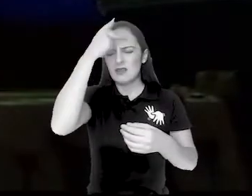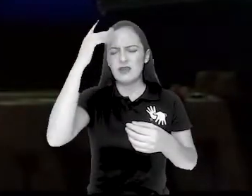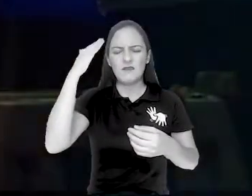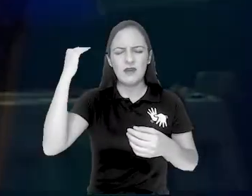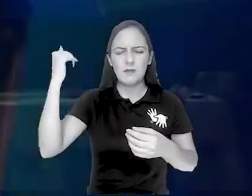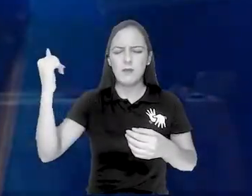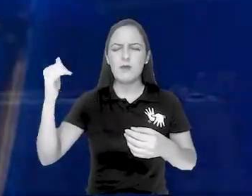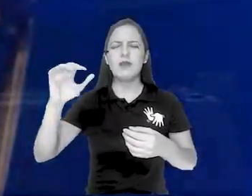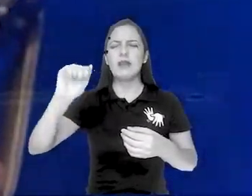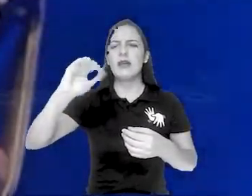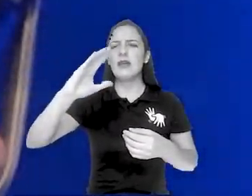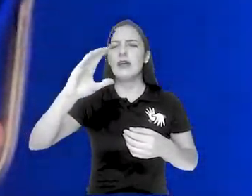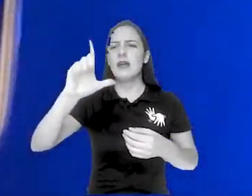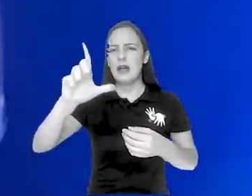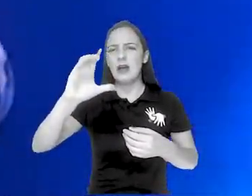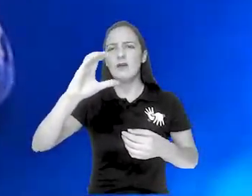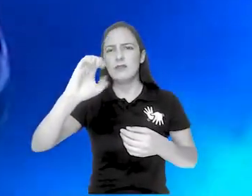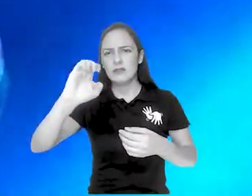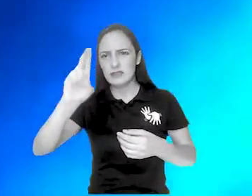Viola, Elomar,